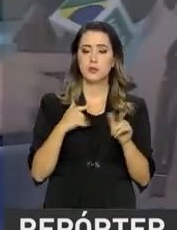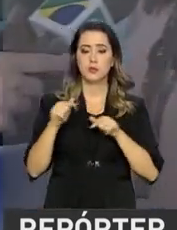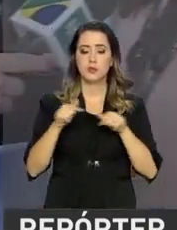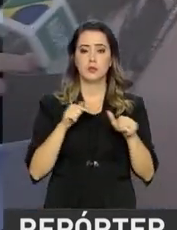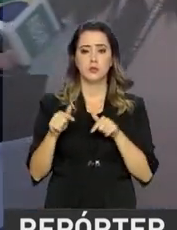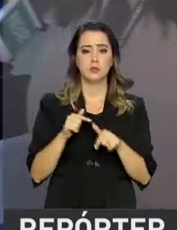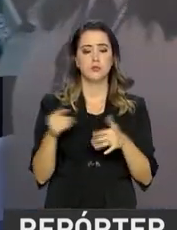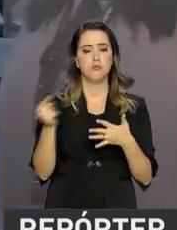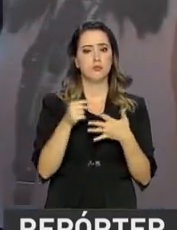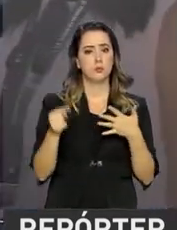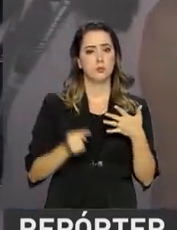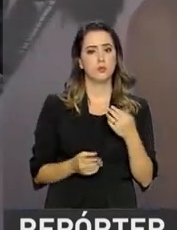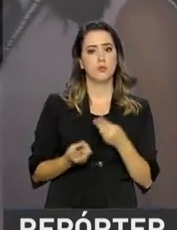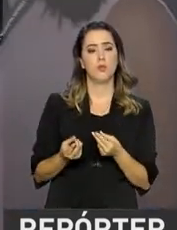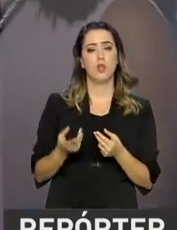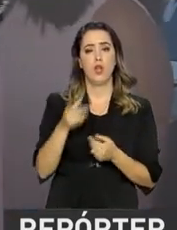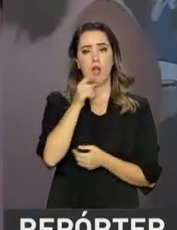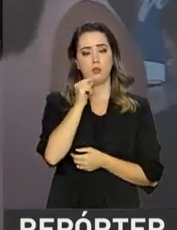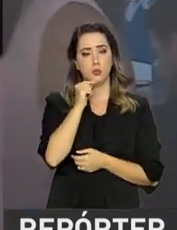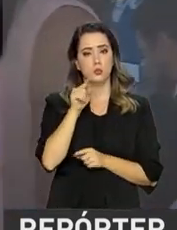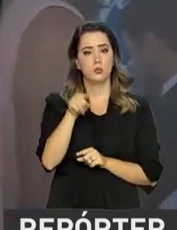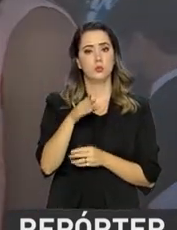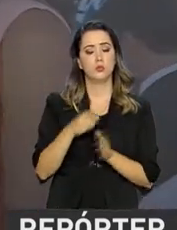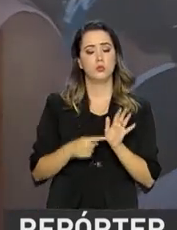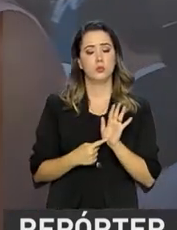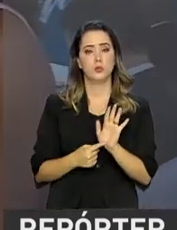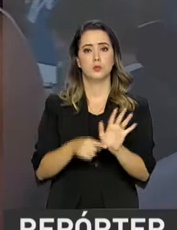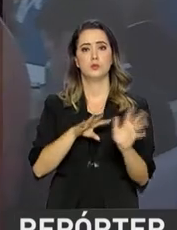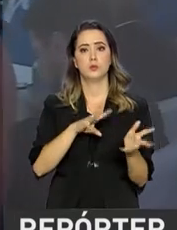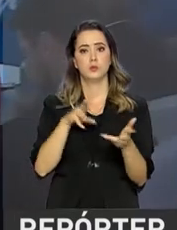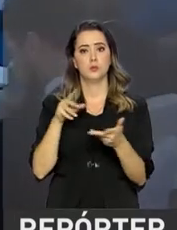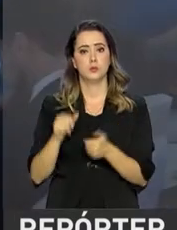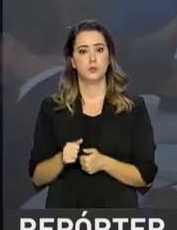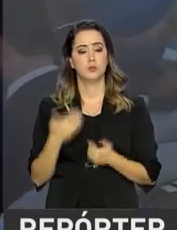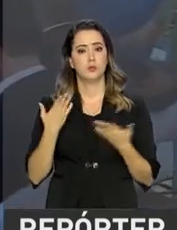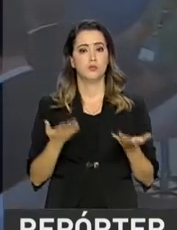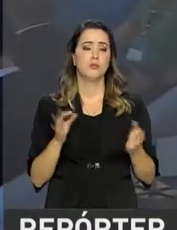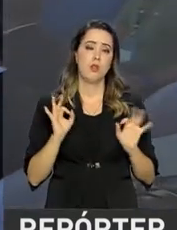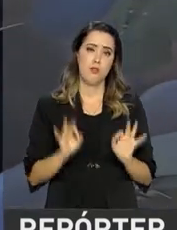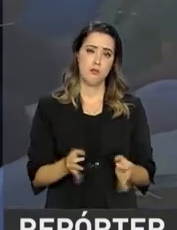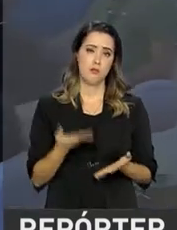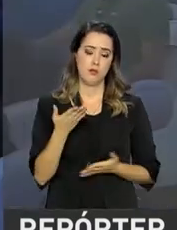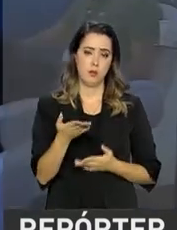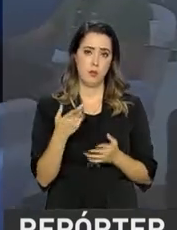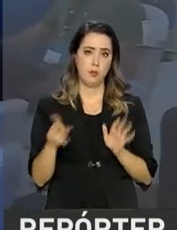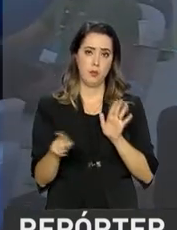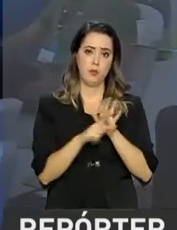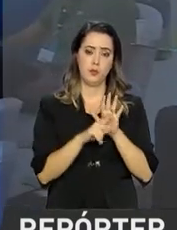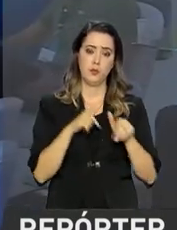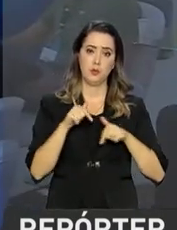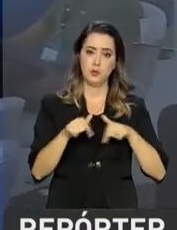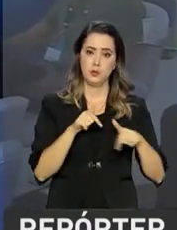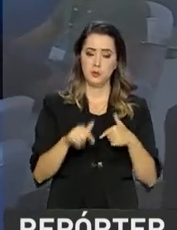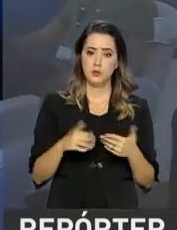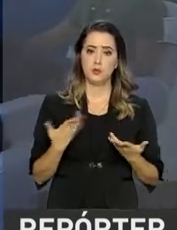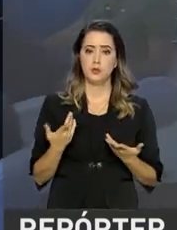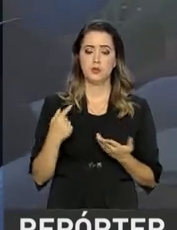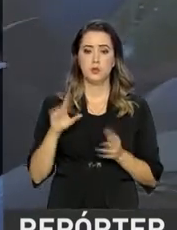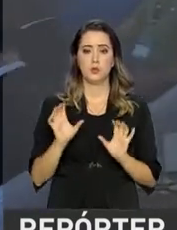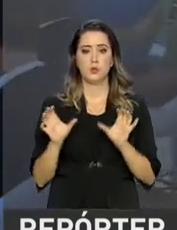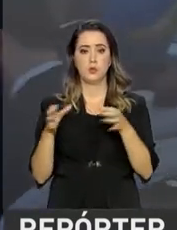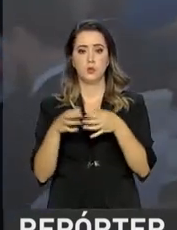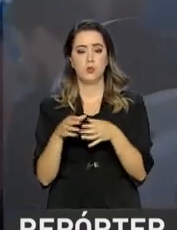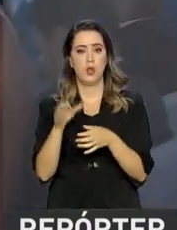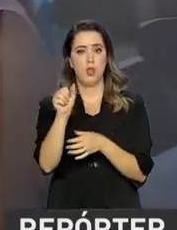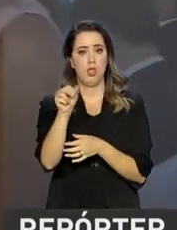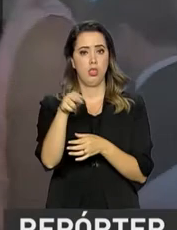iniciativas relacionadas aos recursos hídricos para a comunidade mundial. Obviamente, pela natureza do nosso trabalho, tanto a Agência